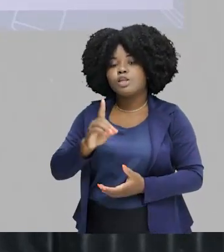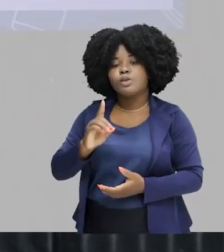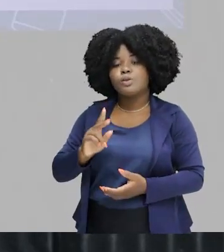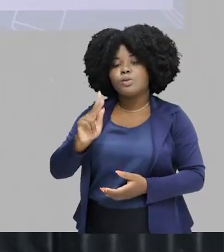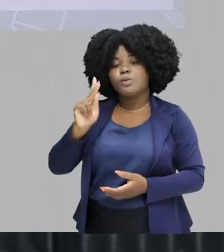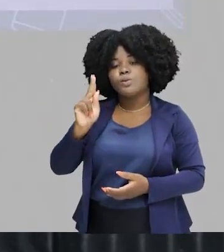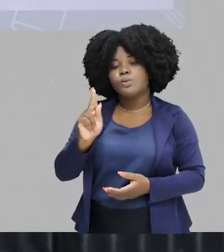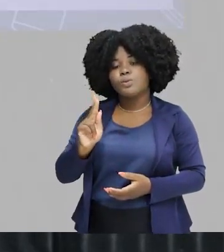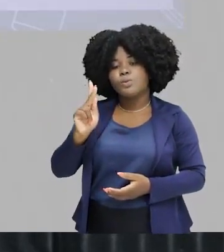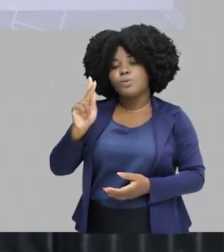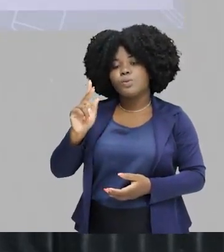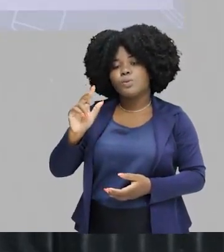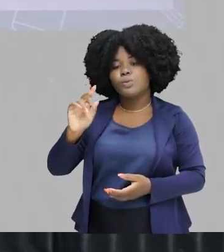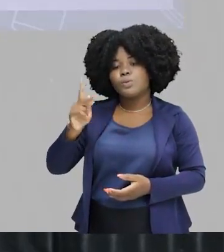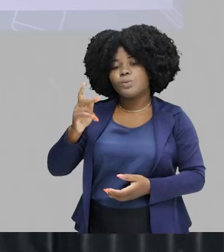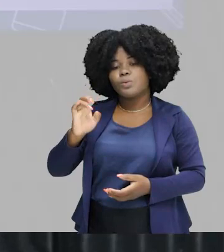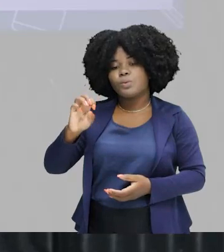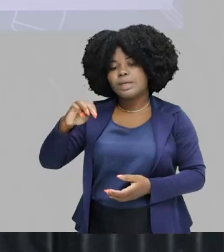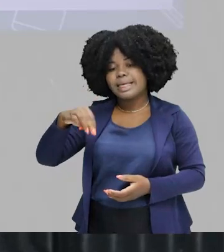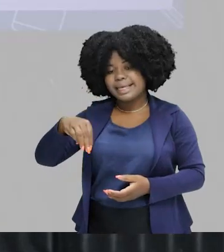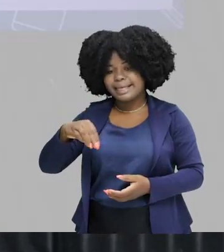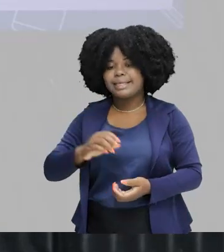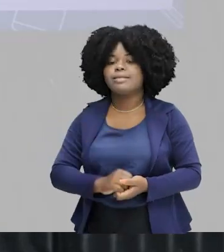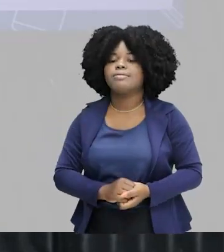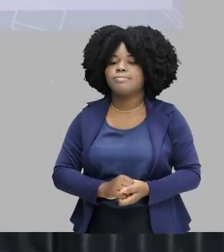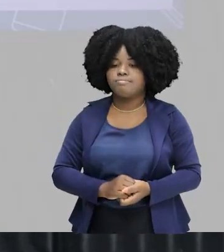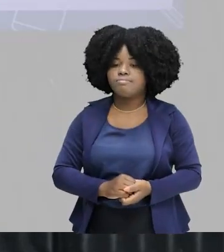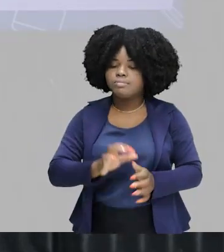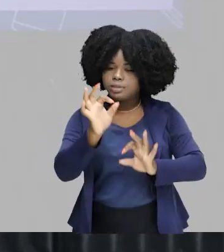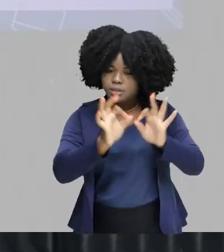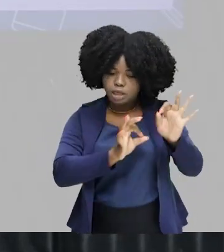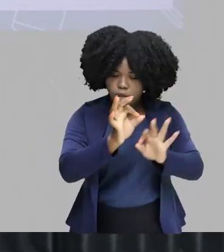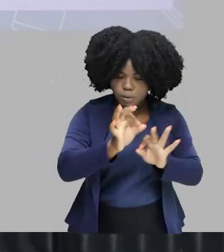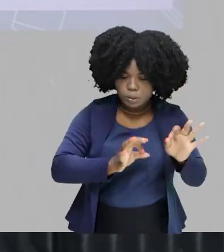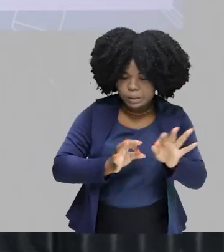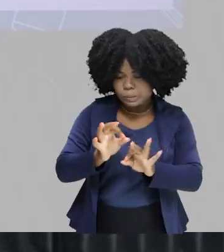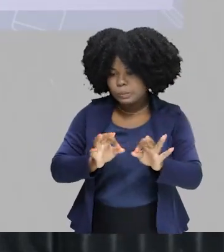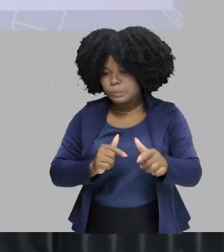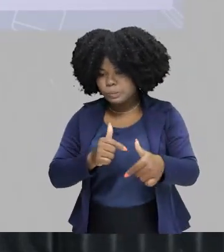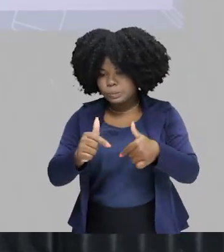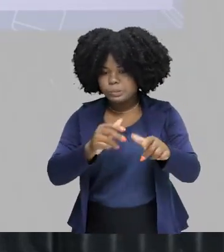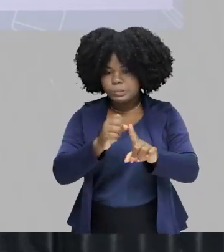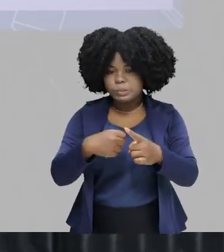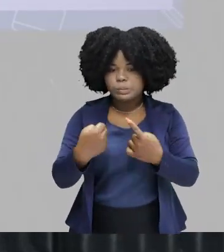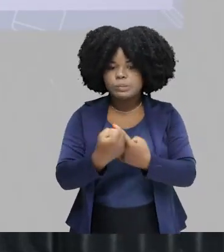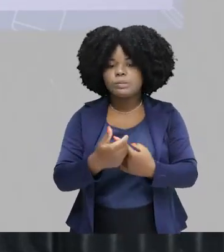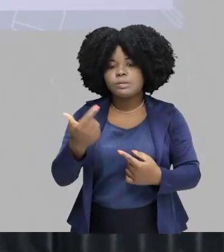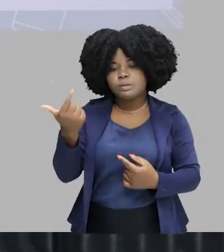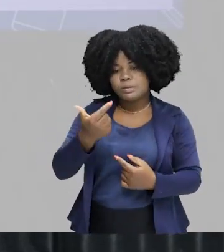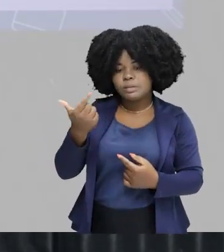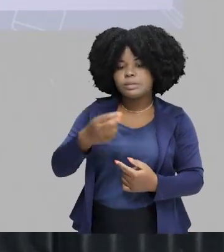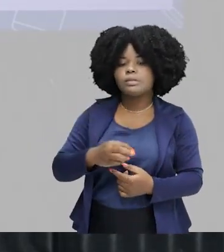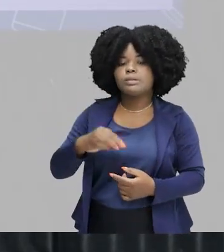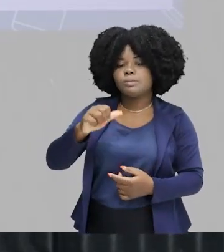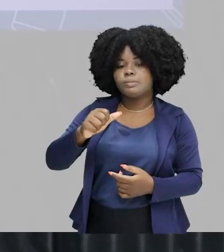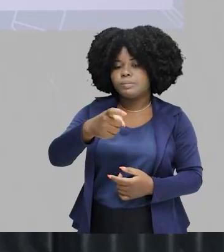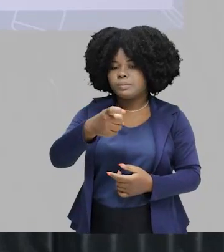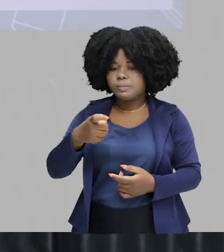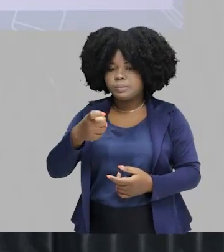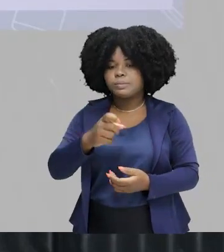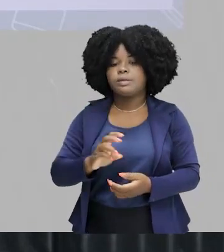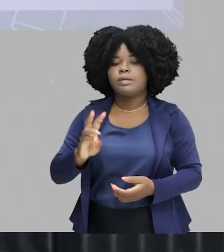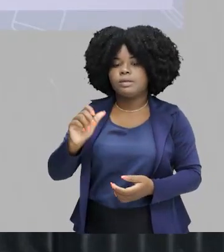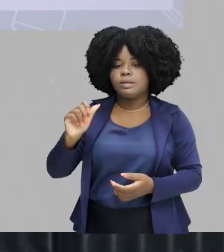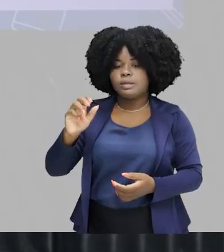Segundo tópico, Max Weber e o status social. Terceiro, Karl Marx e a teoria